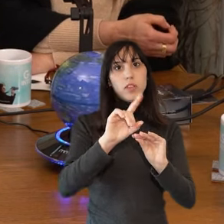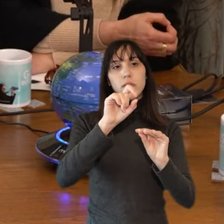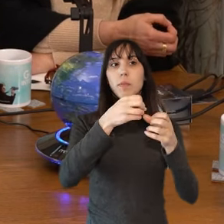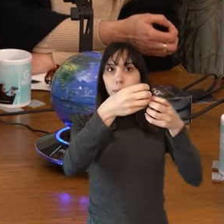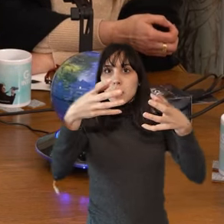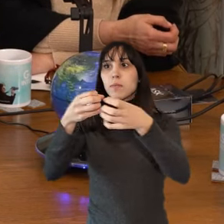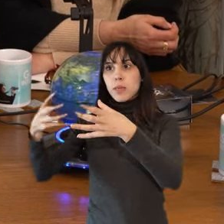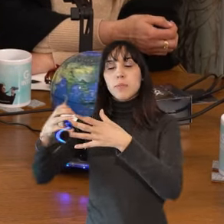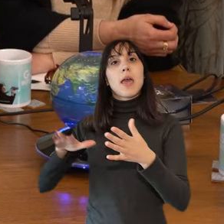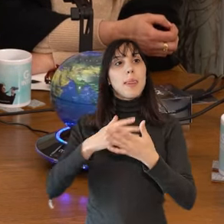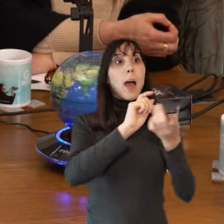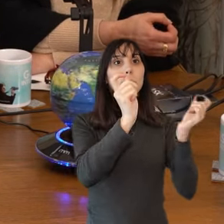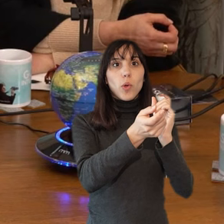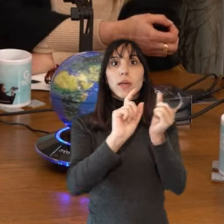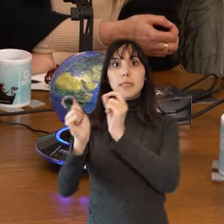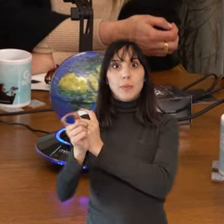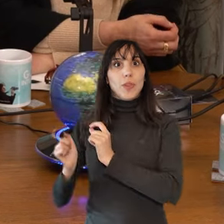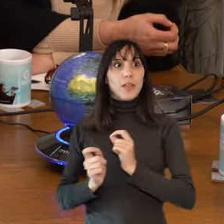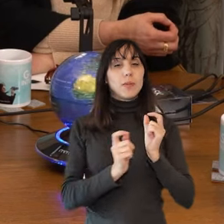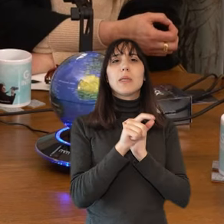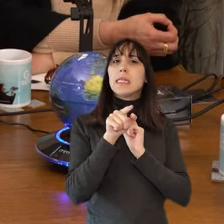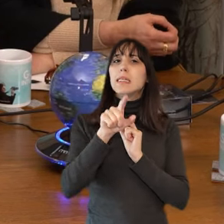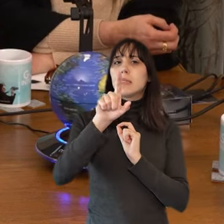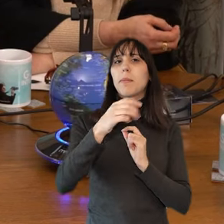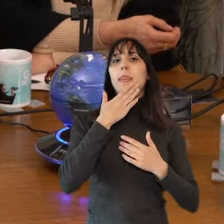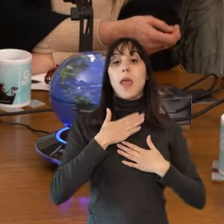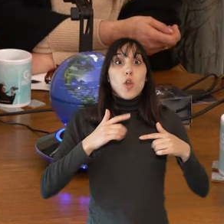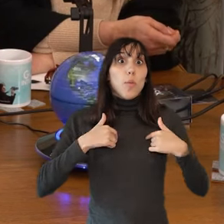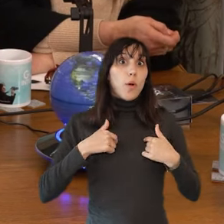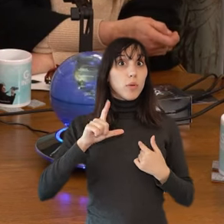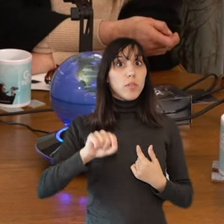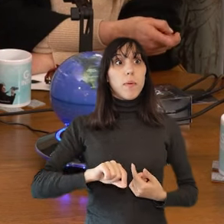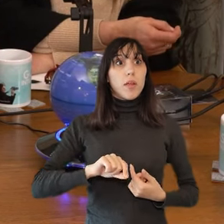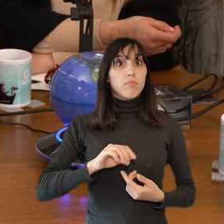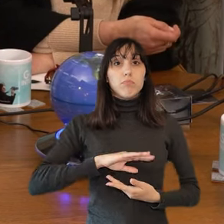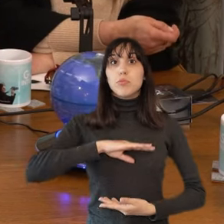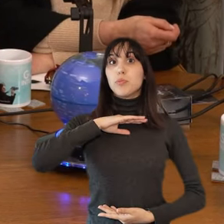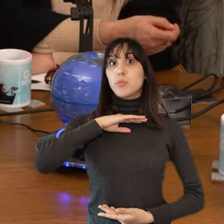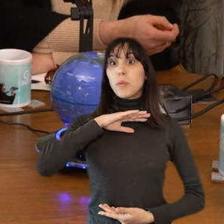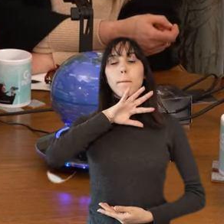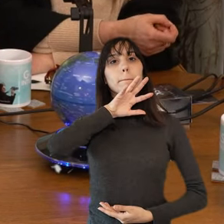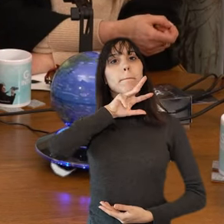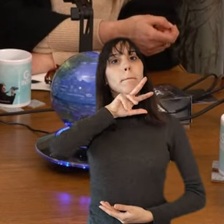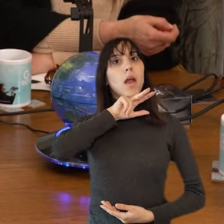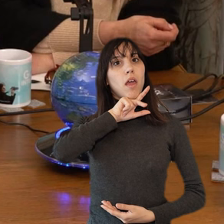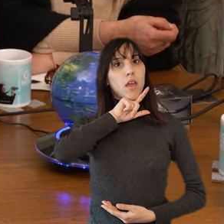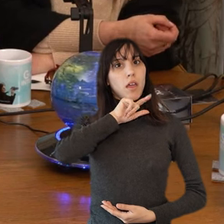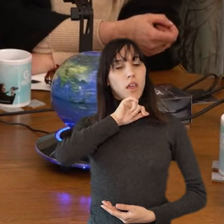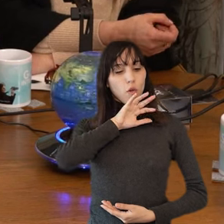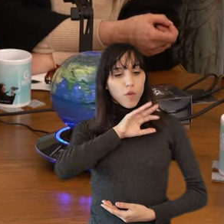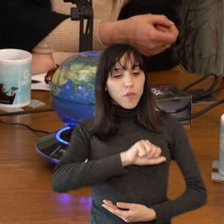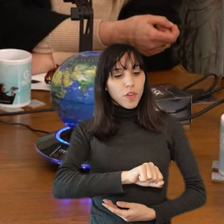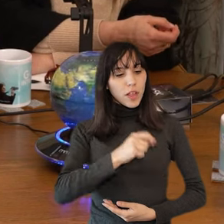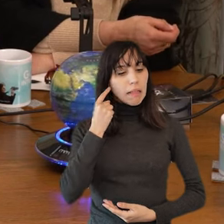transformadores e panto é nessa acho que aí também vem a nossa eu também cresci como mãe portanto aprendi imenso apartamento em que me tornei